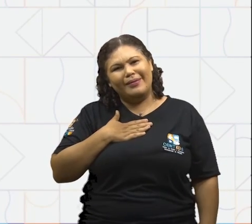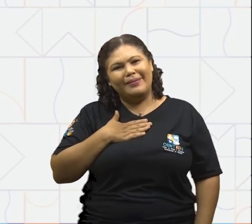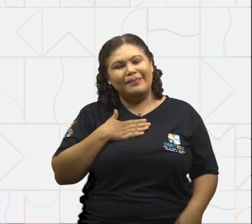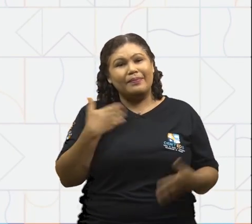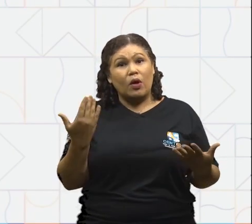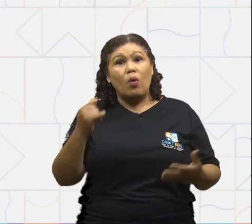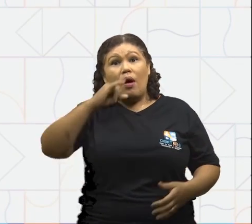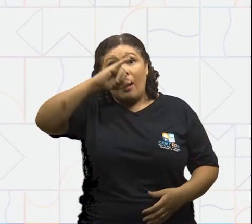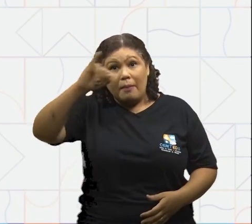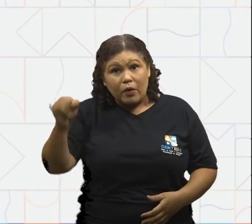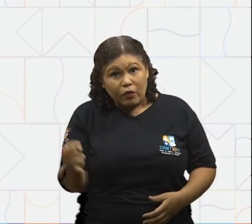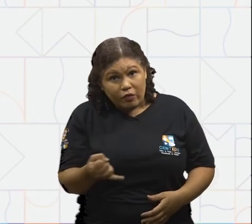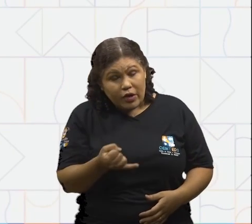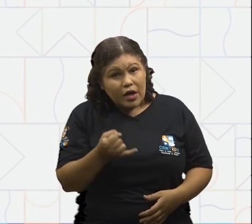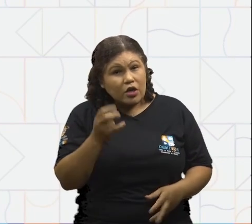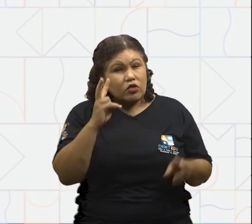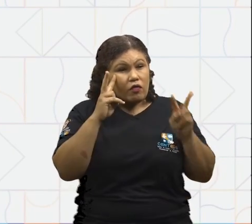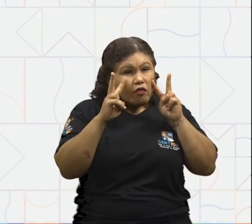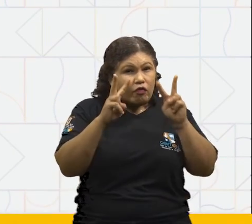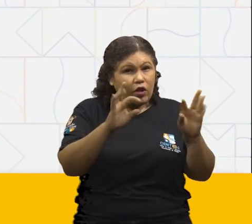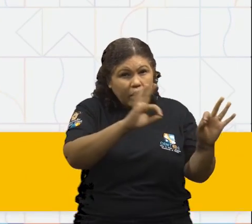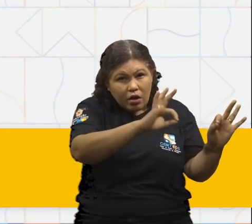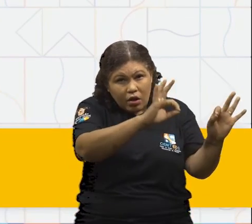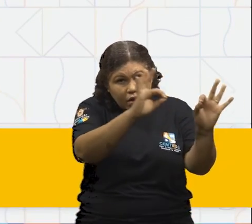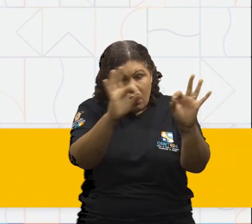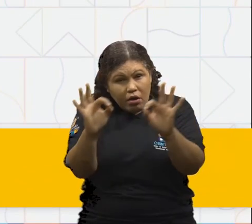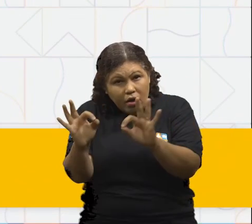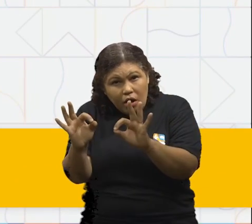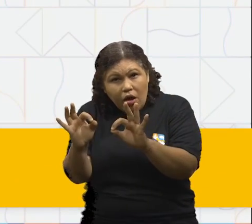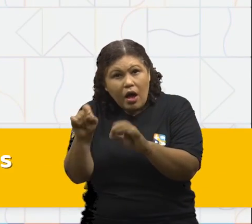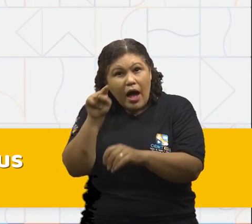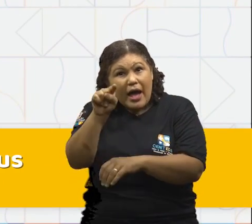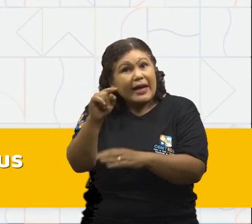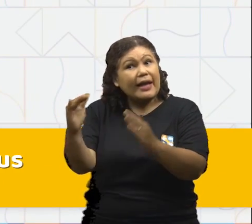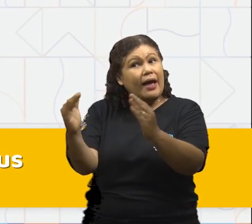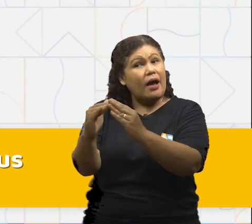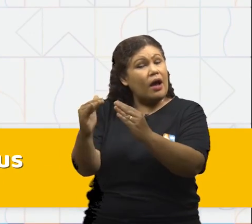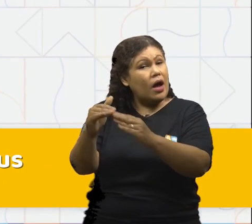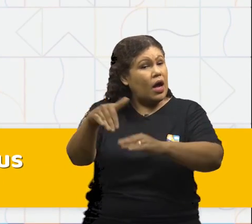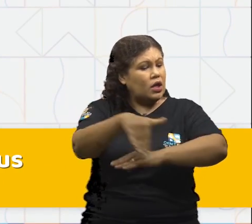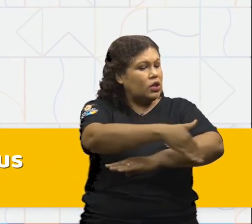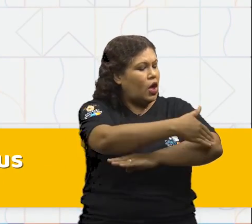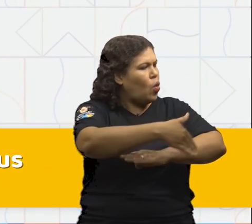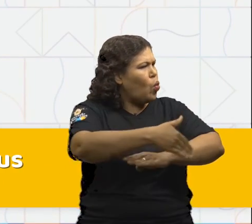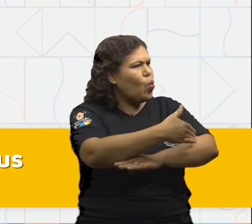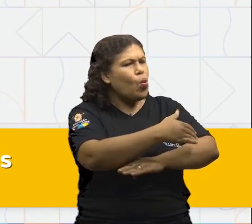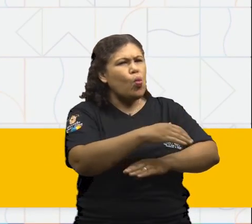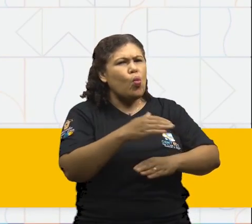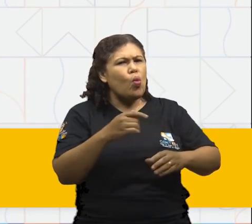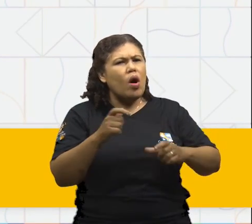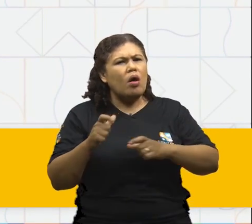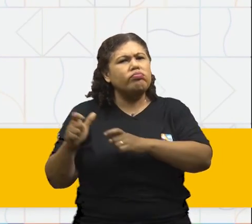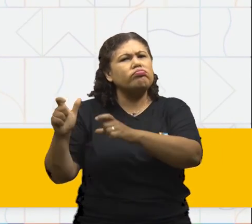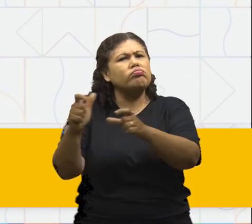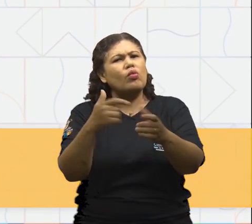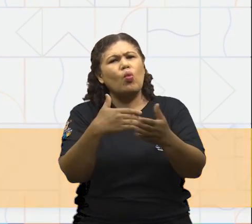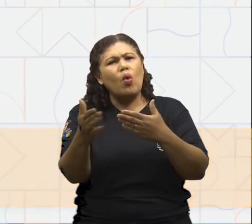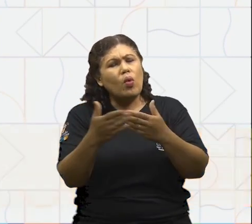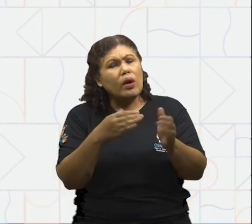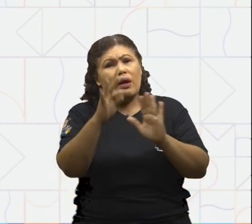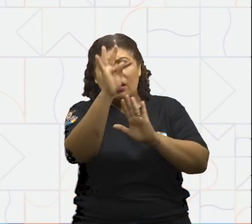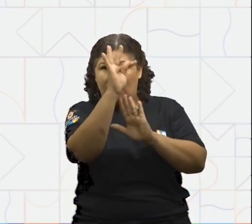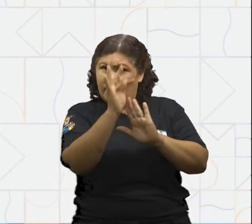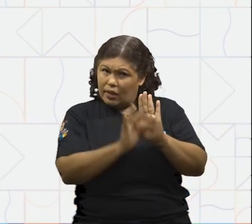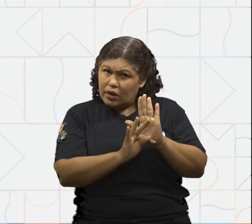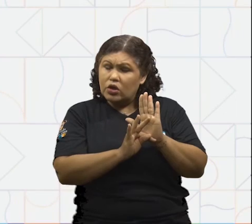hoje. Aproveite para observar na sua casa ou na rua diferentes textos e o